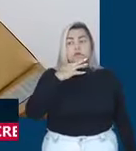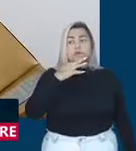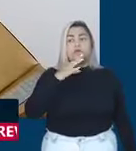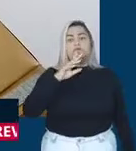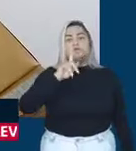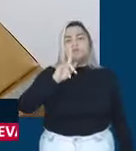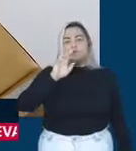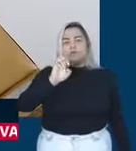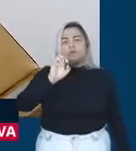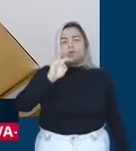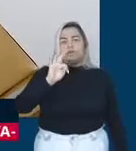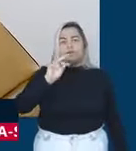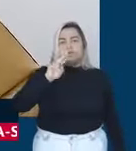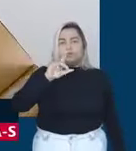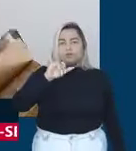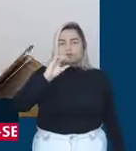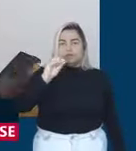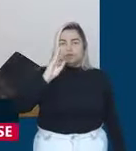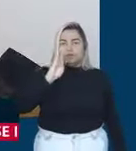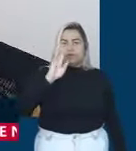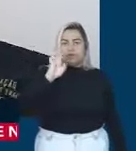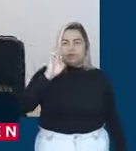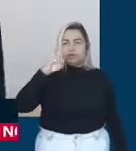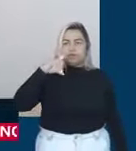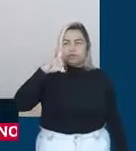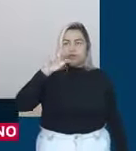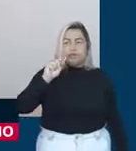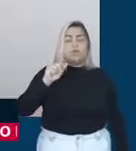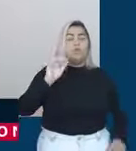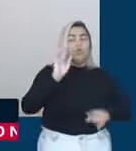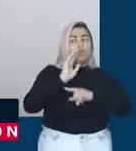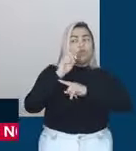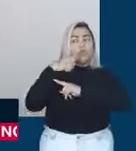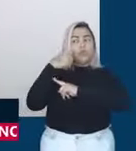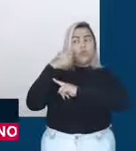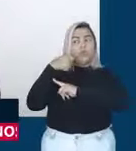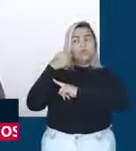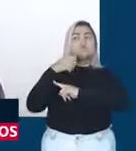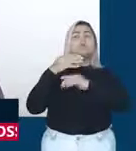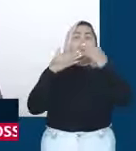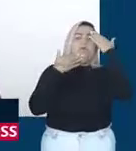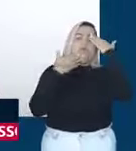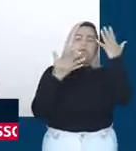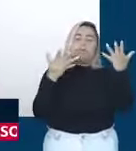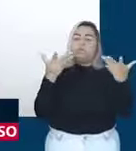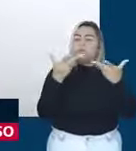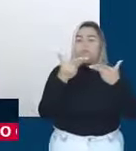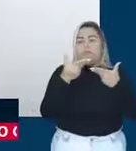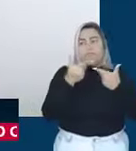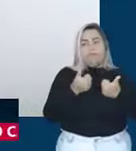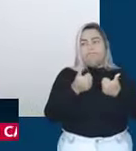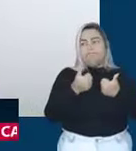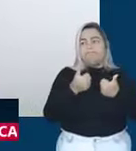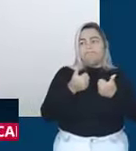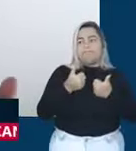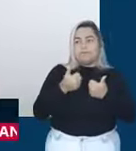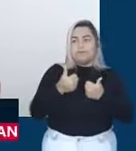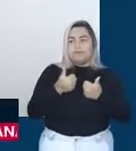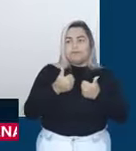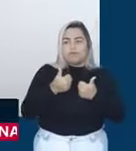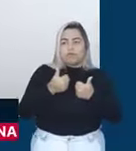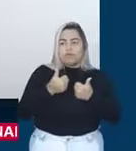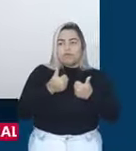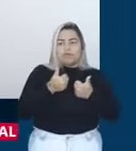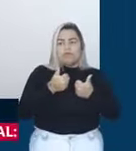Breda e fizemos um vídeo aqui agradecendo a ele essa beleza de instrumento que eu deixarei